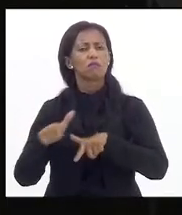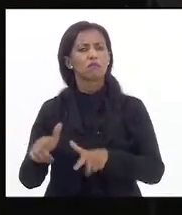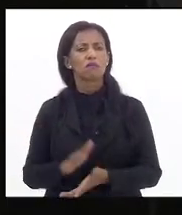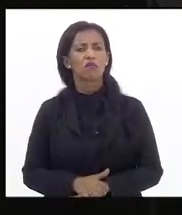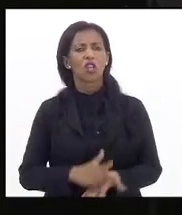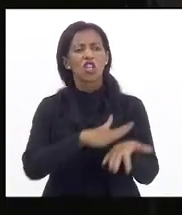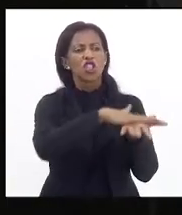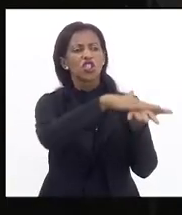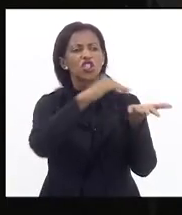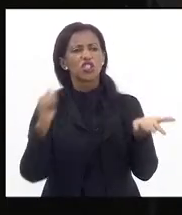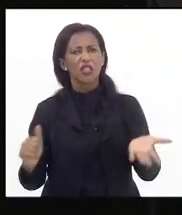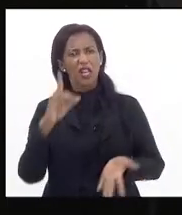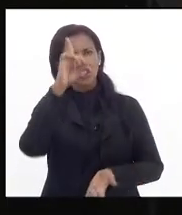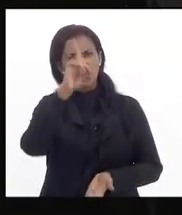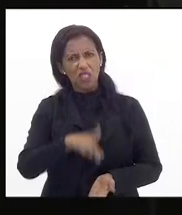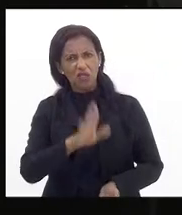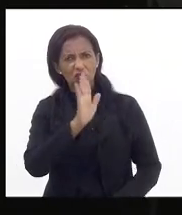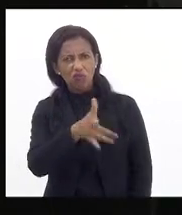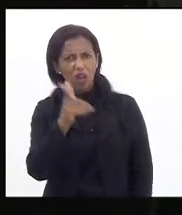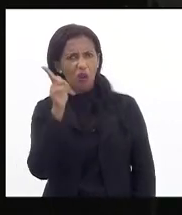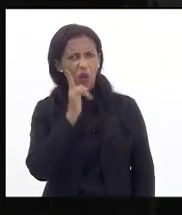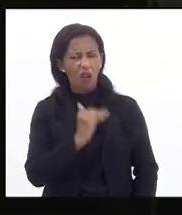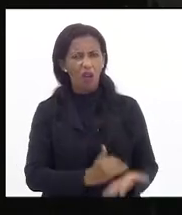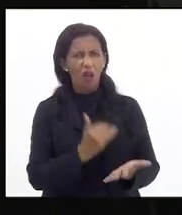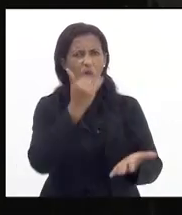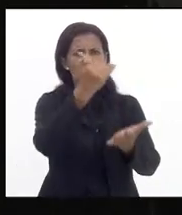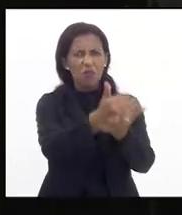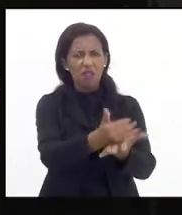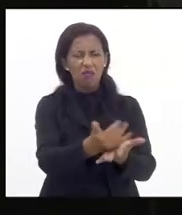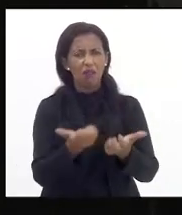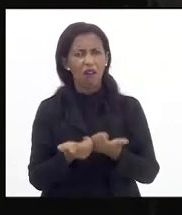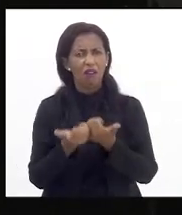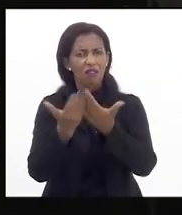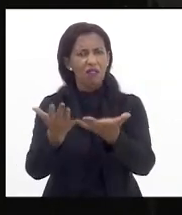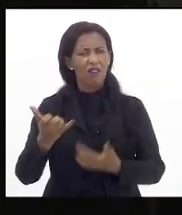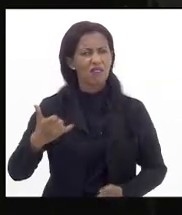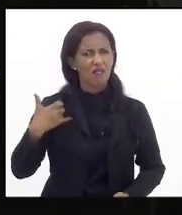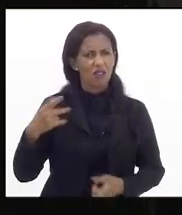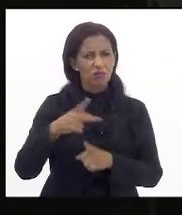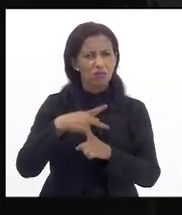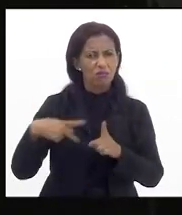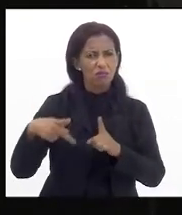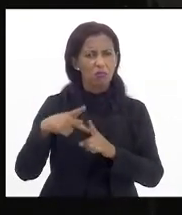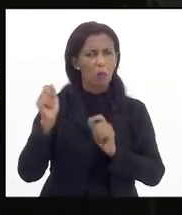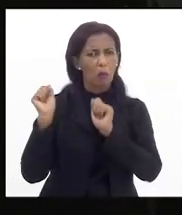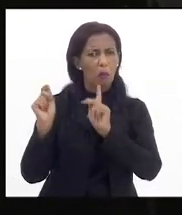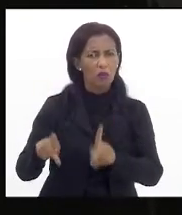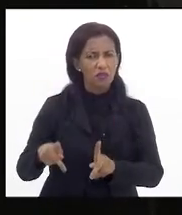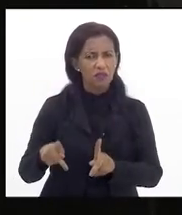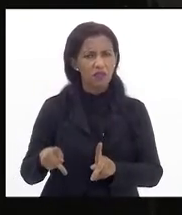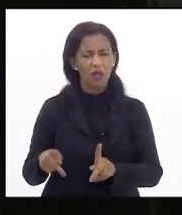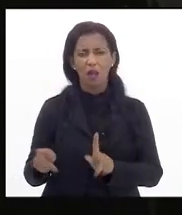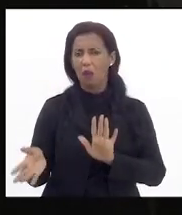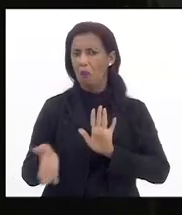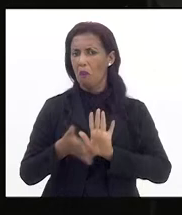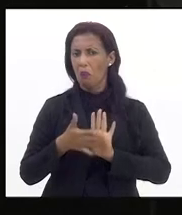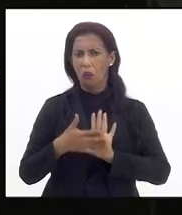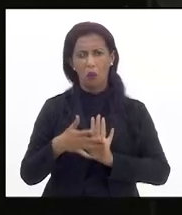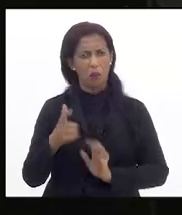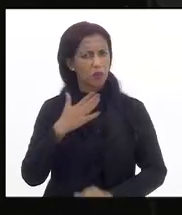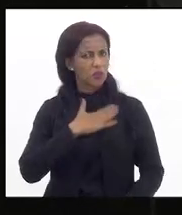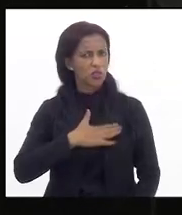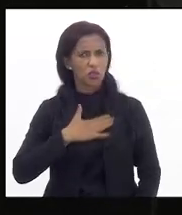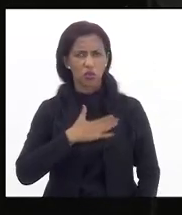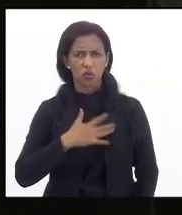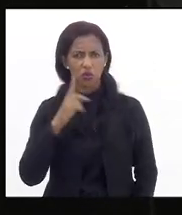tirar os direitos adquiridos aumentar idade para aposentadoria essas não são propostas que a